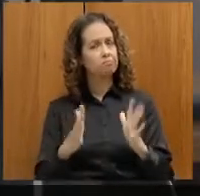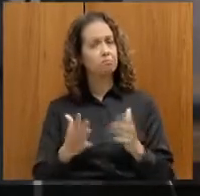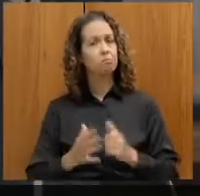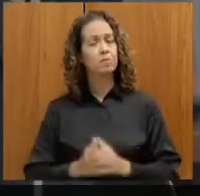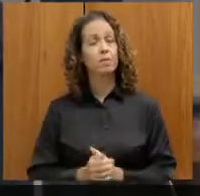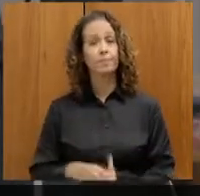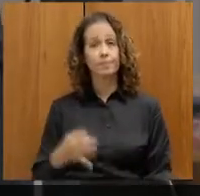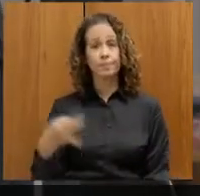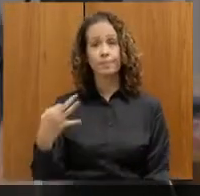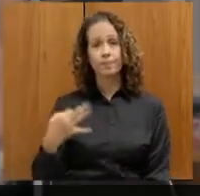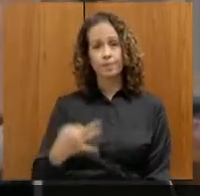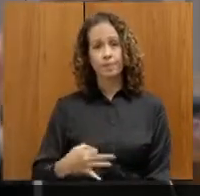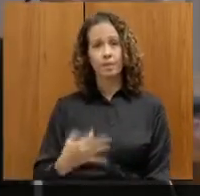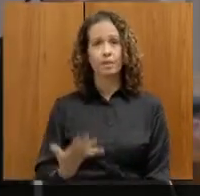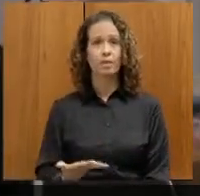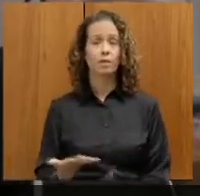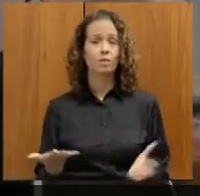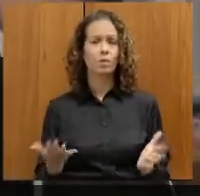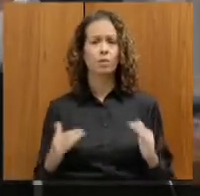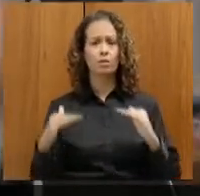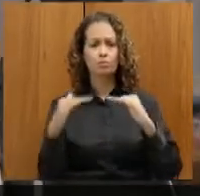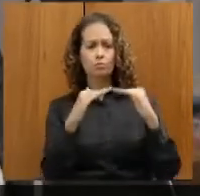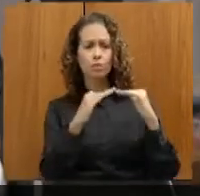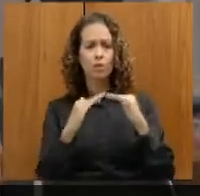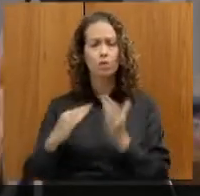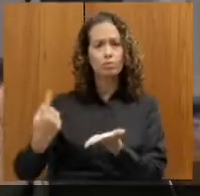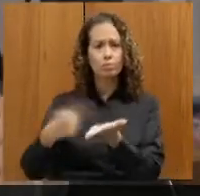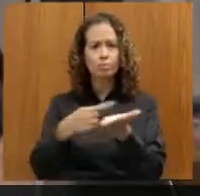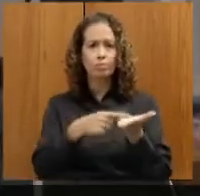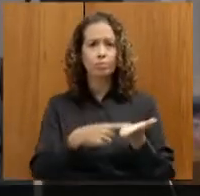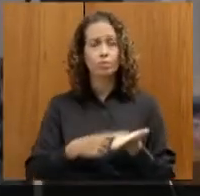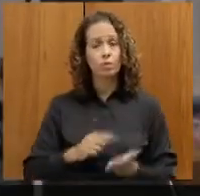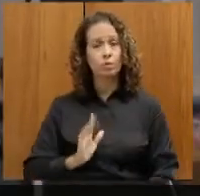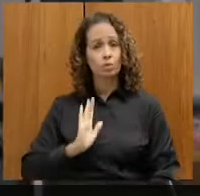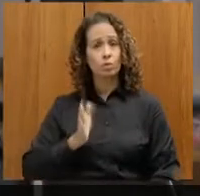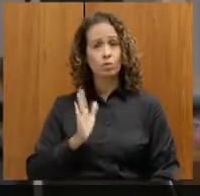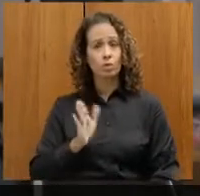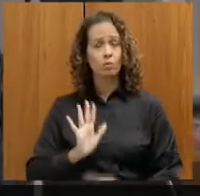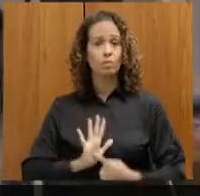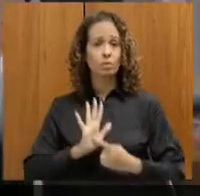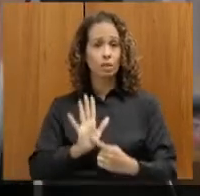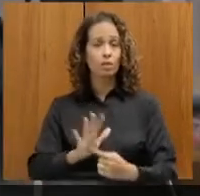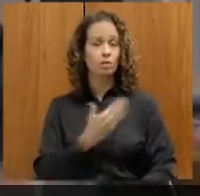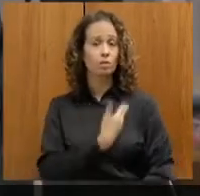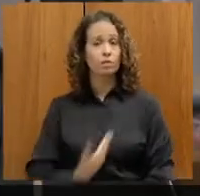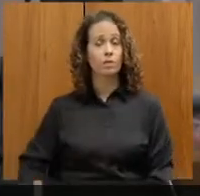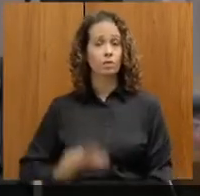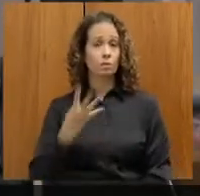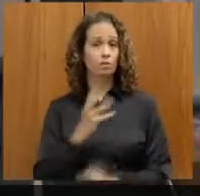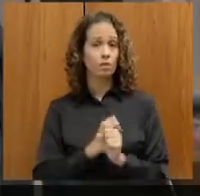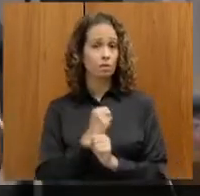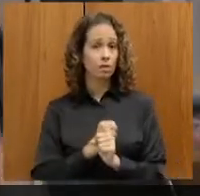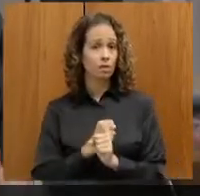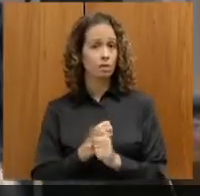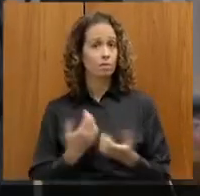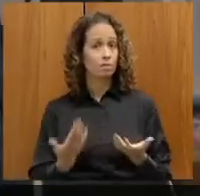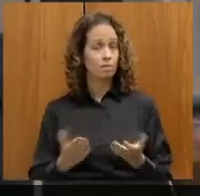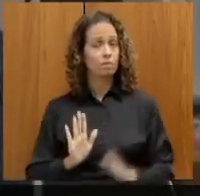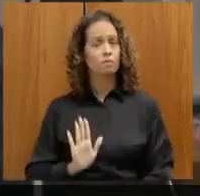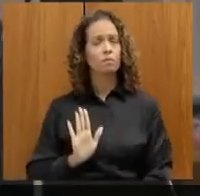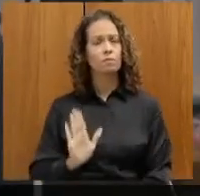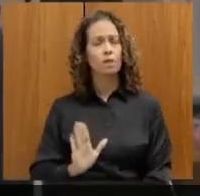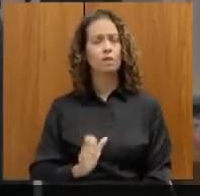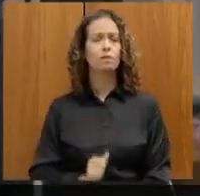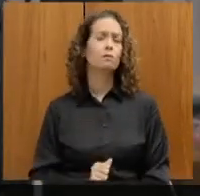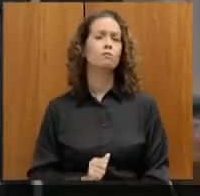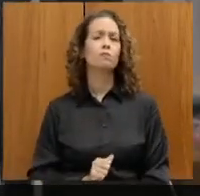com certeza esses só pelos acordos já justificariam a existência do Governo dos quatro anos mas mais do que isso vemos